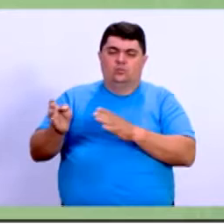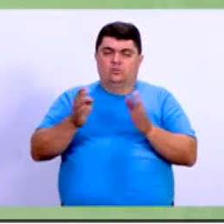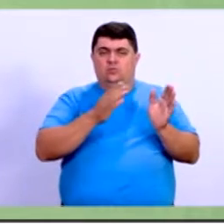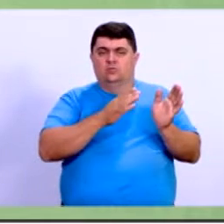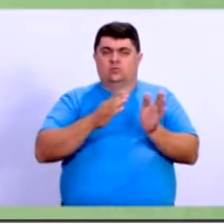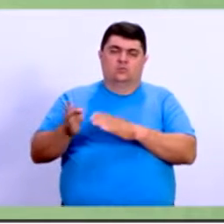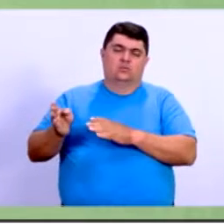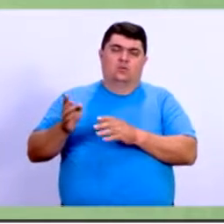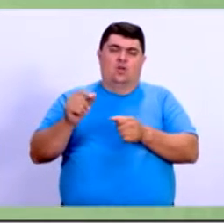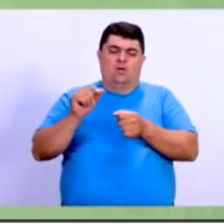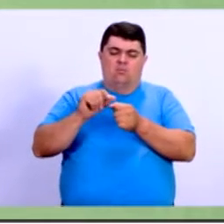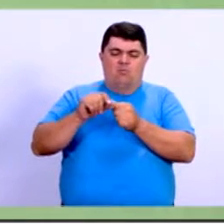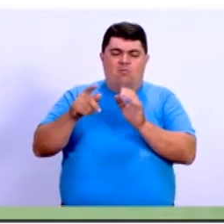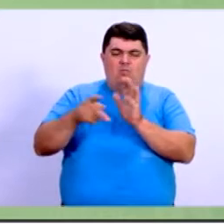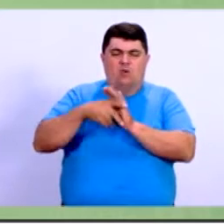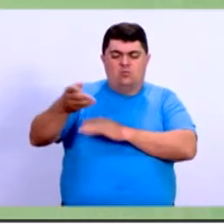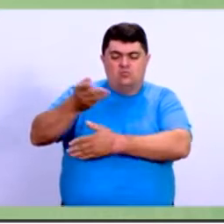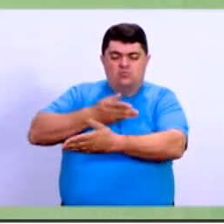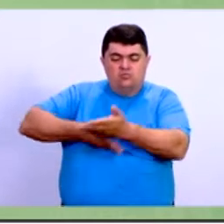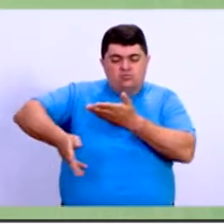de interação.